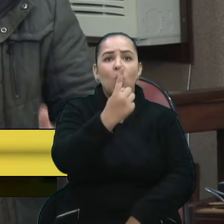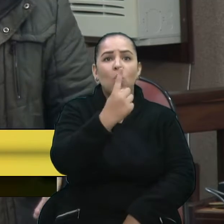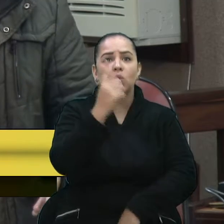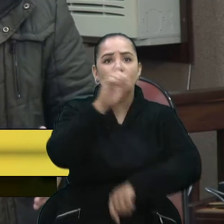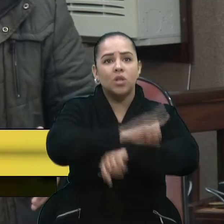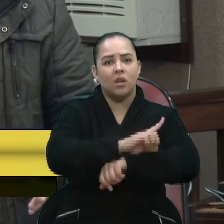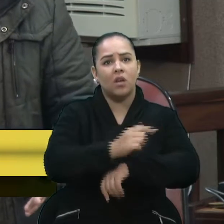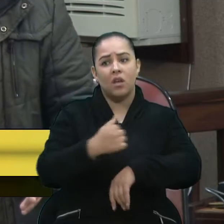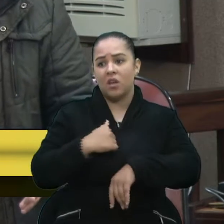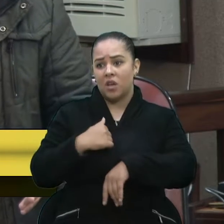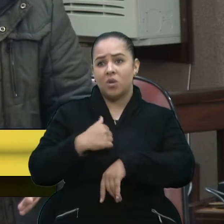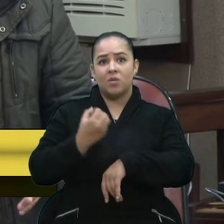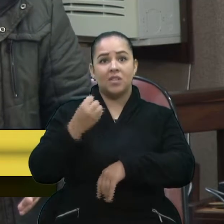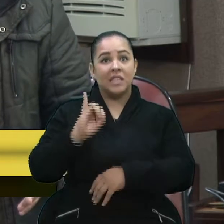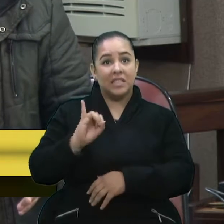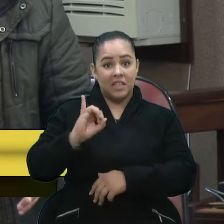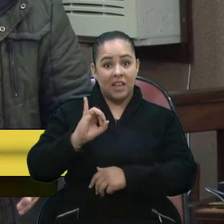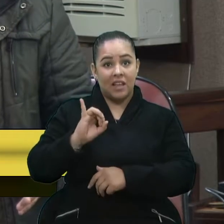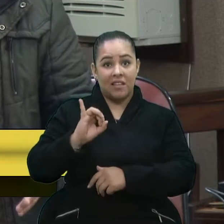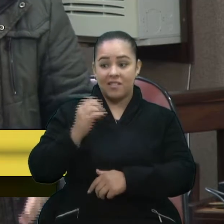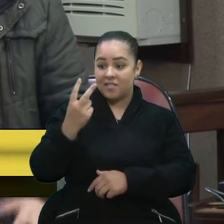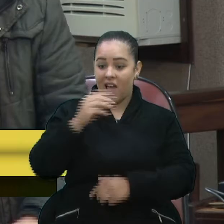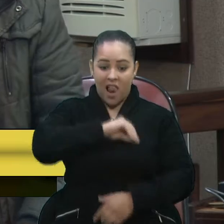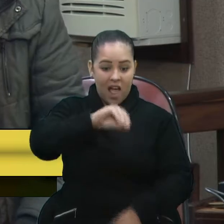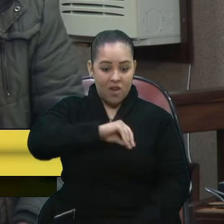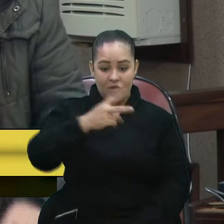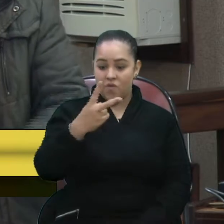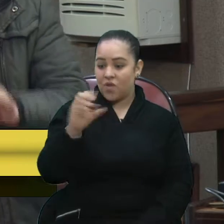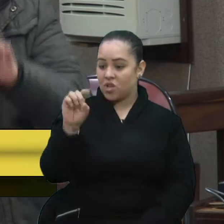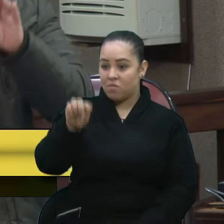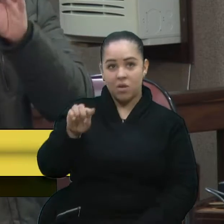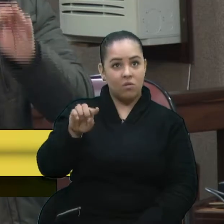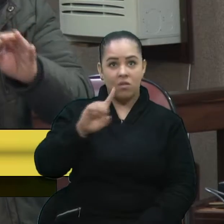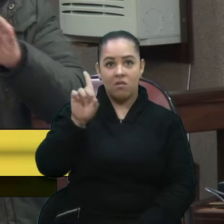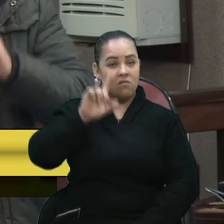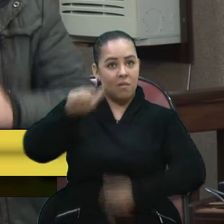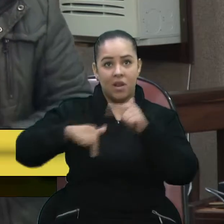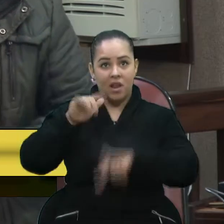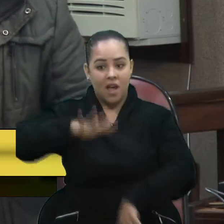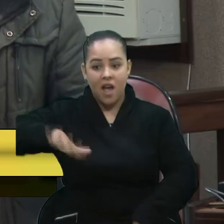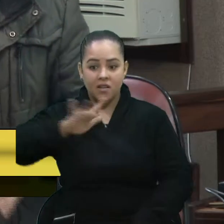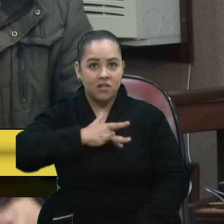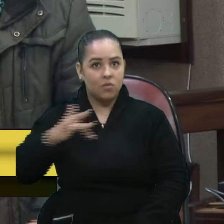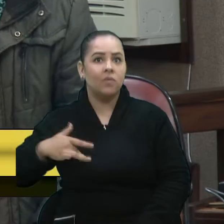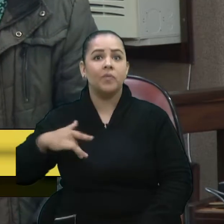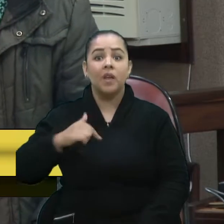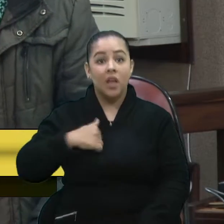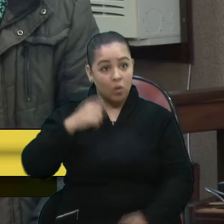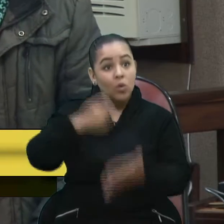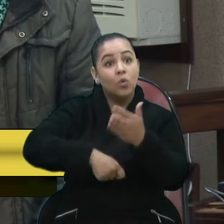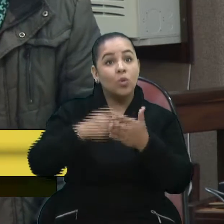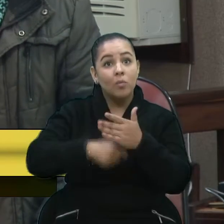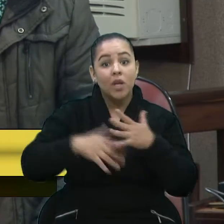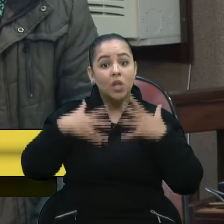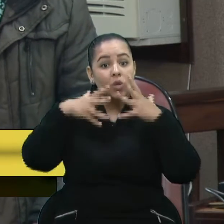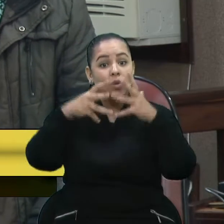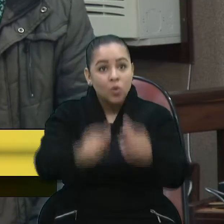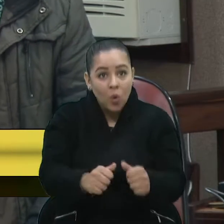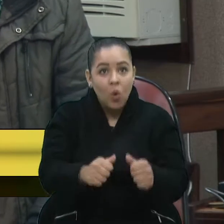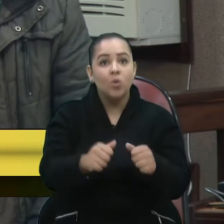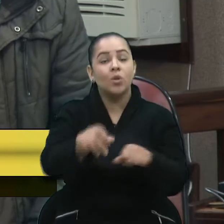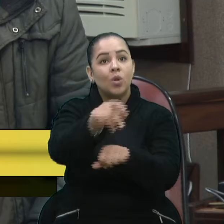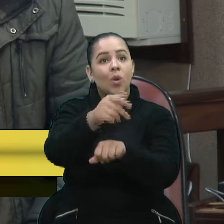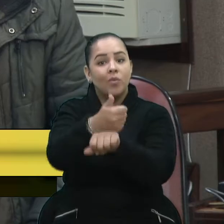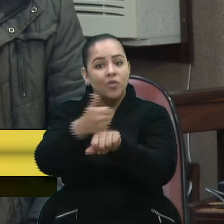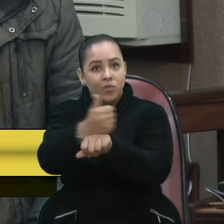20 mil, eu não iria trabalhar na área da saúde. Mas agora, eu defendo que todas as categorias realmente ganhem um salário bom, um salário